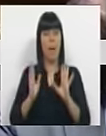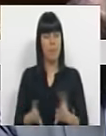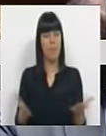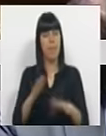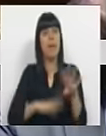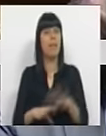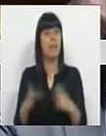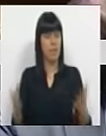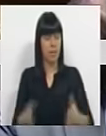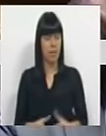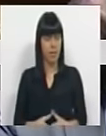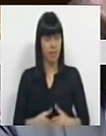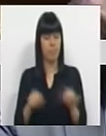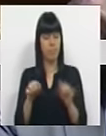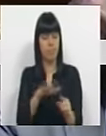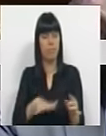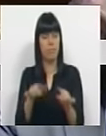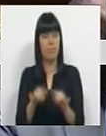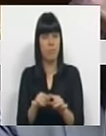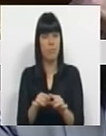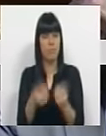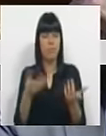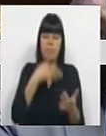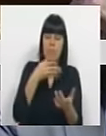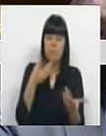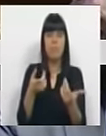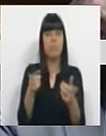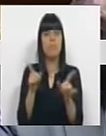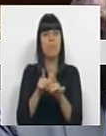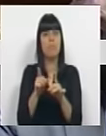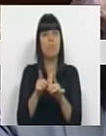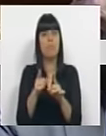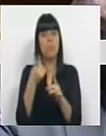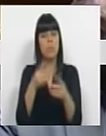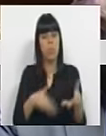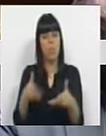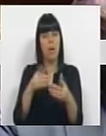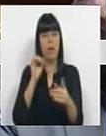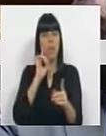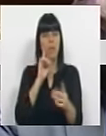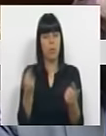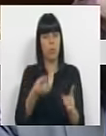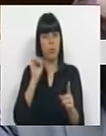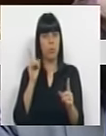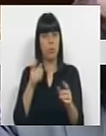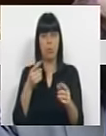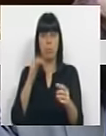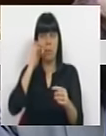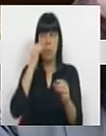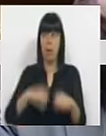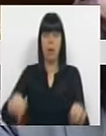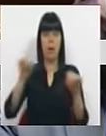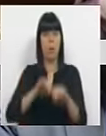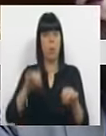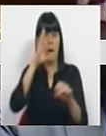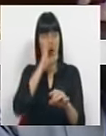alternativos a tomar. Neste caso, nem o argumento de se tratar de um caminho desvantajoso para o erário público